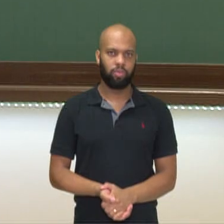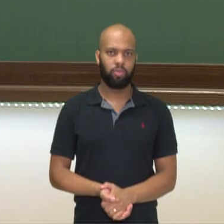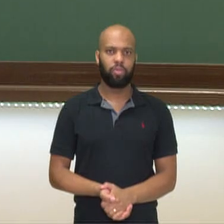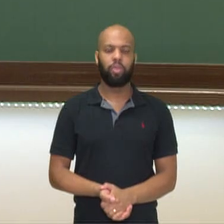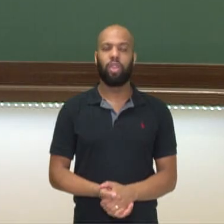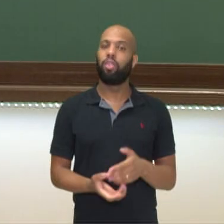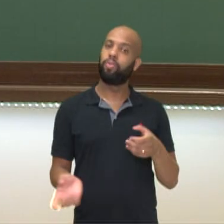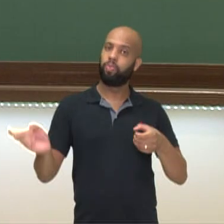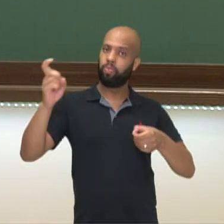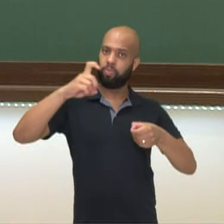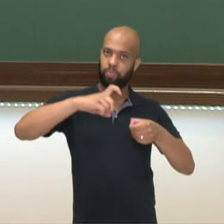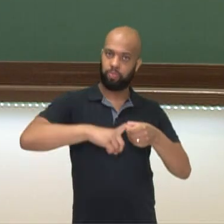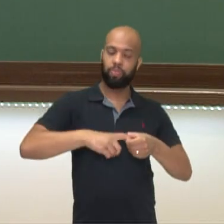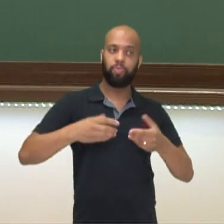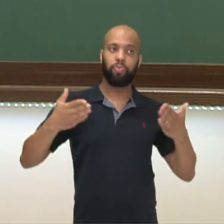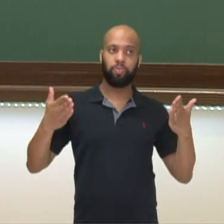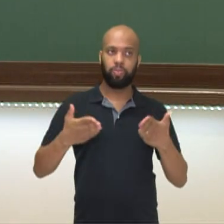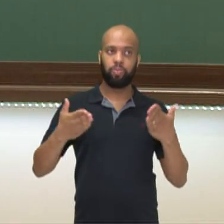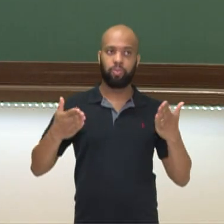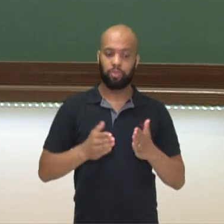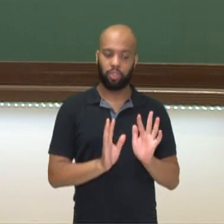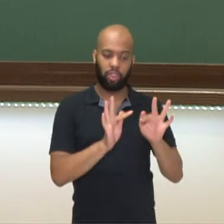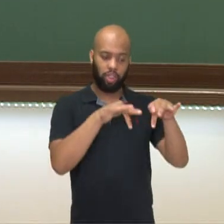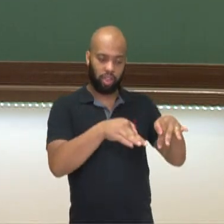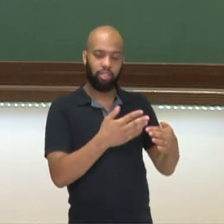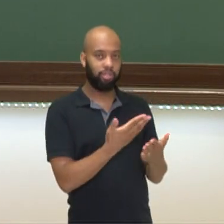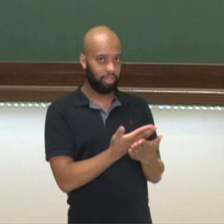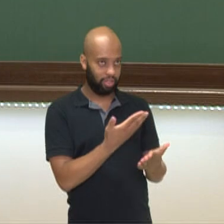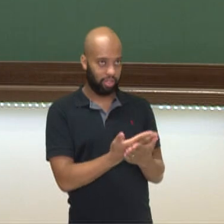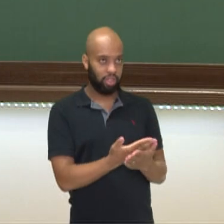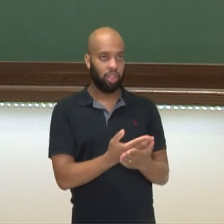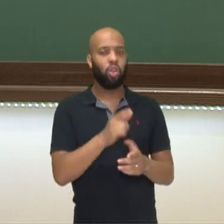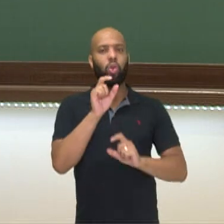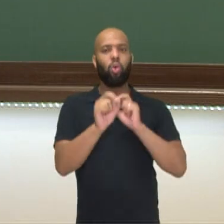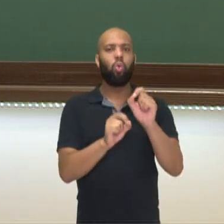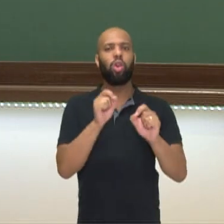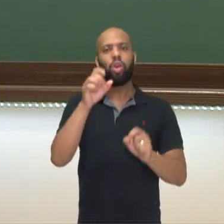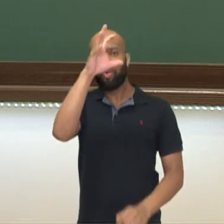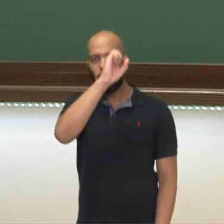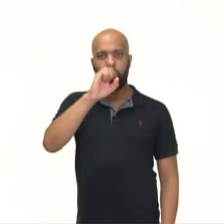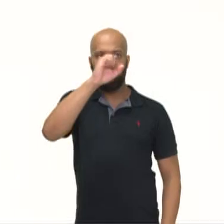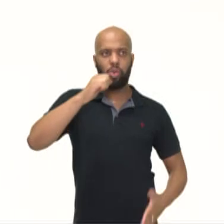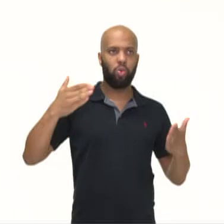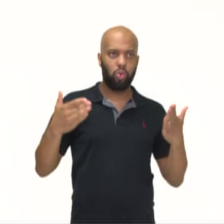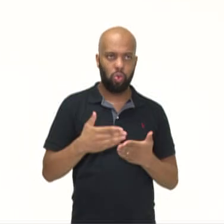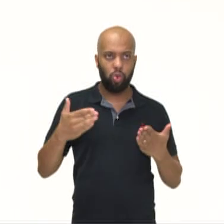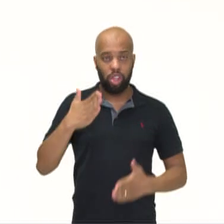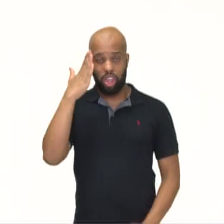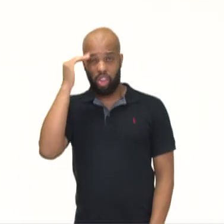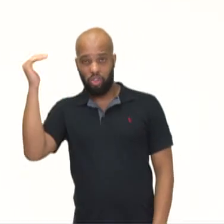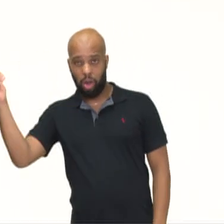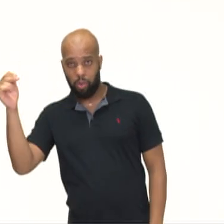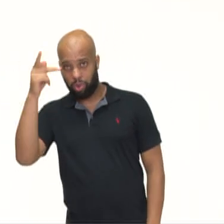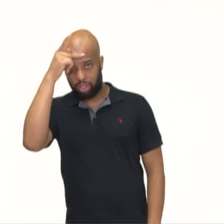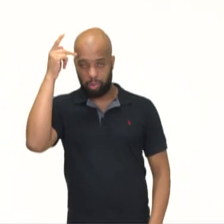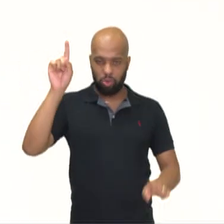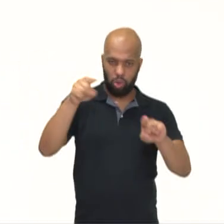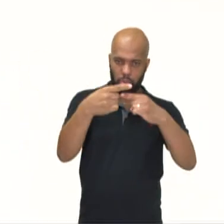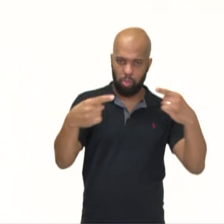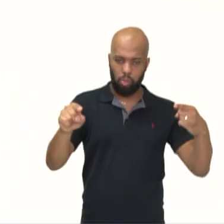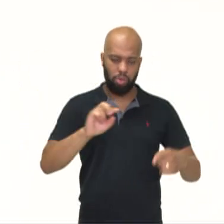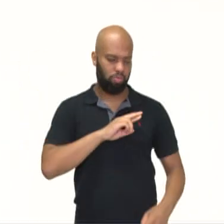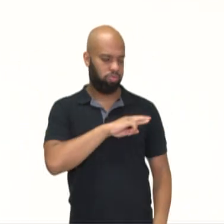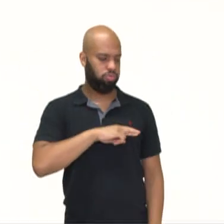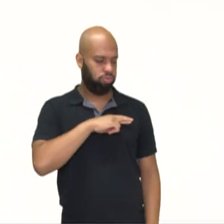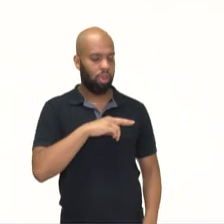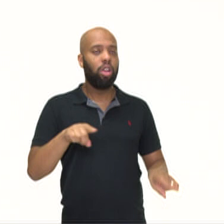Gente, voltando aqui, vamos terminar a nossa aula, hein? O que é que nós vimos hoje? Grandes artistas da música no romantismo,